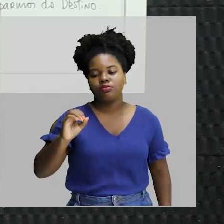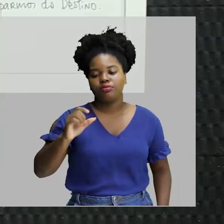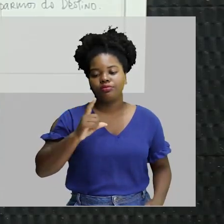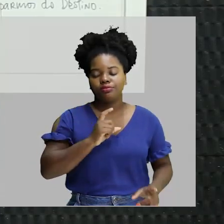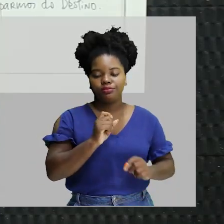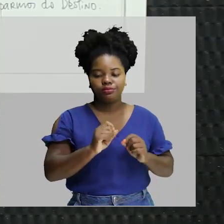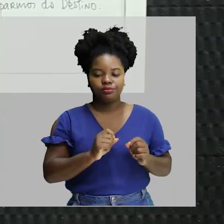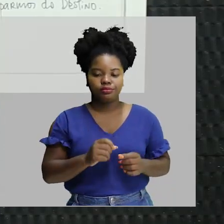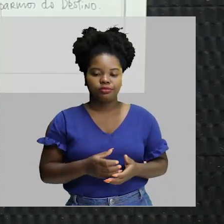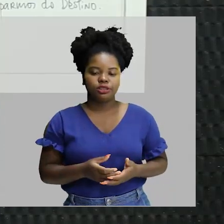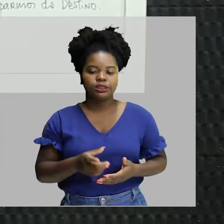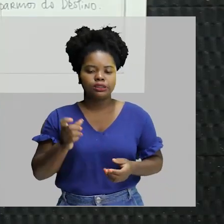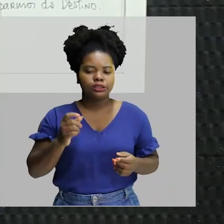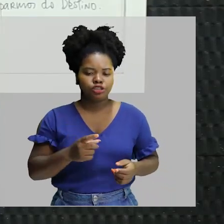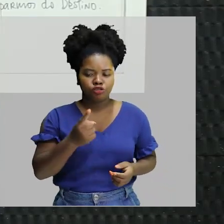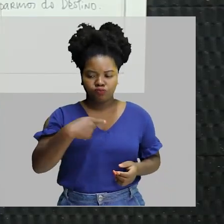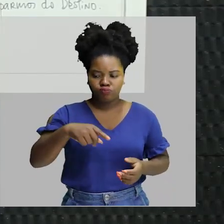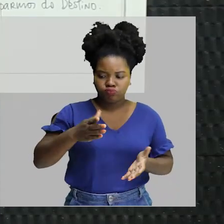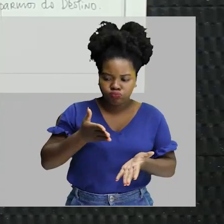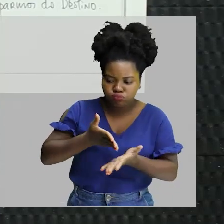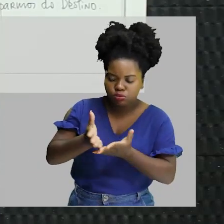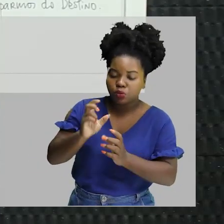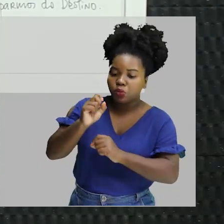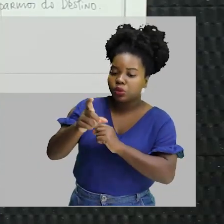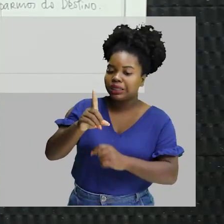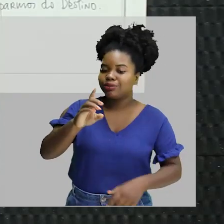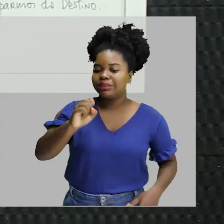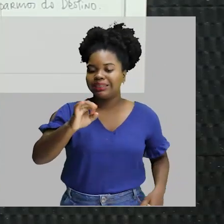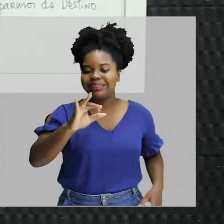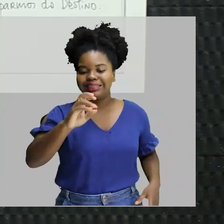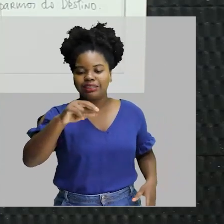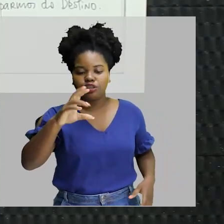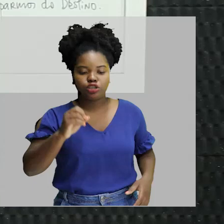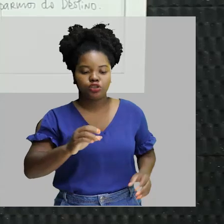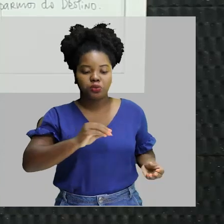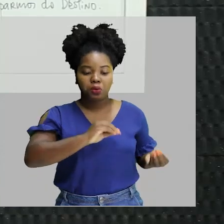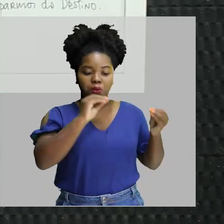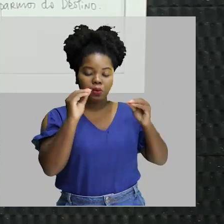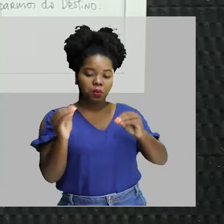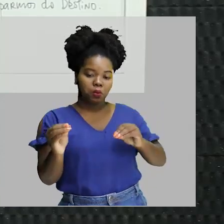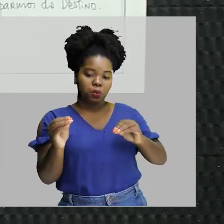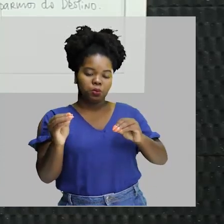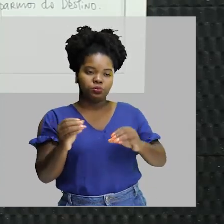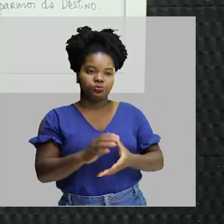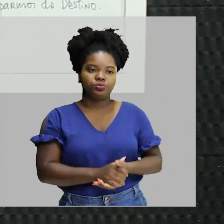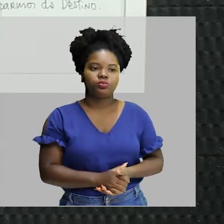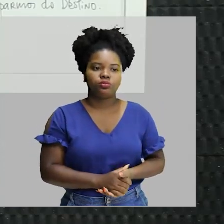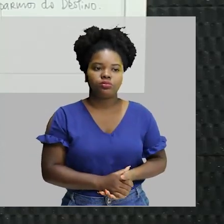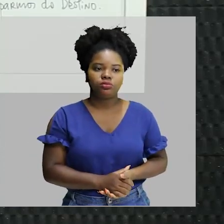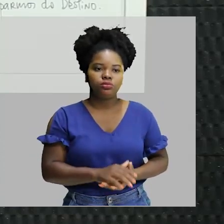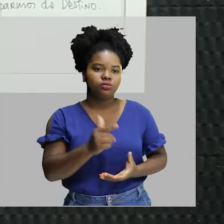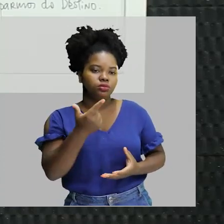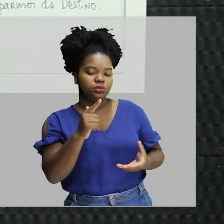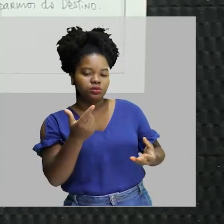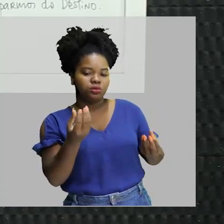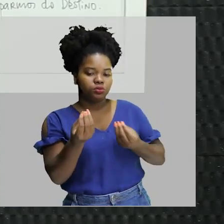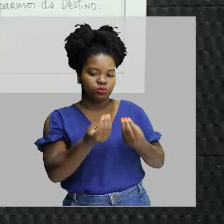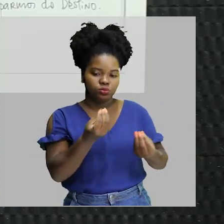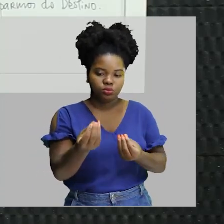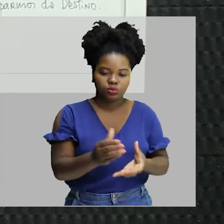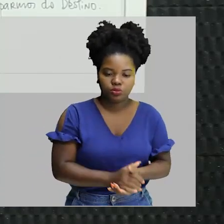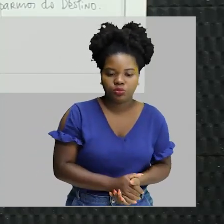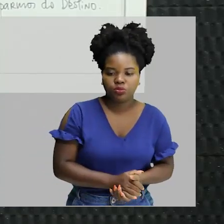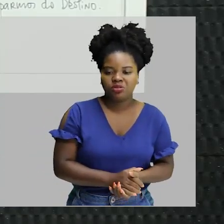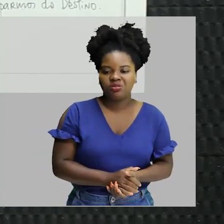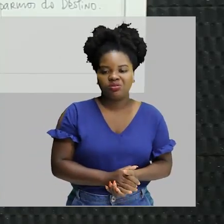de exercer aquilo que o destino impõe a gente. Nós não temos como escapar